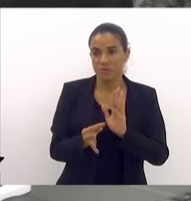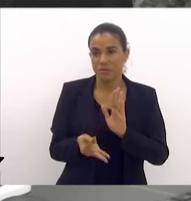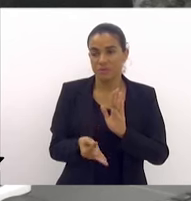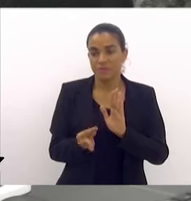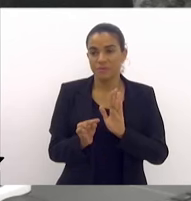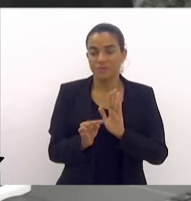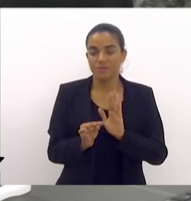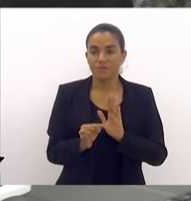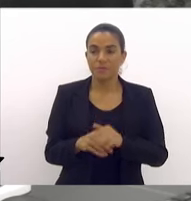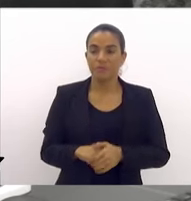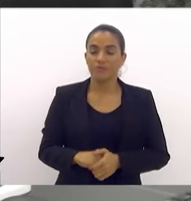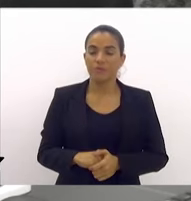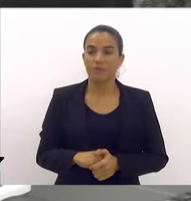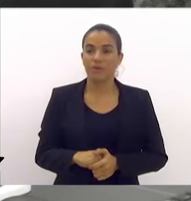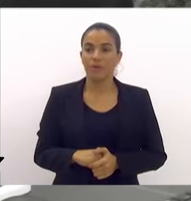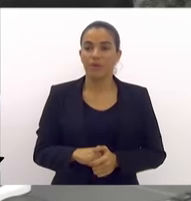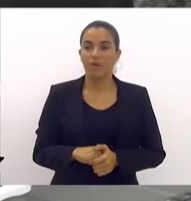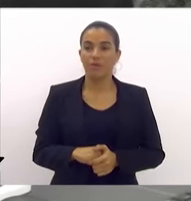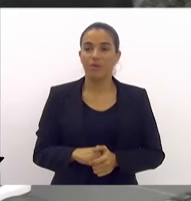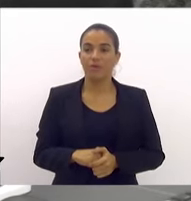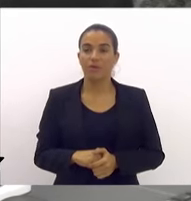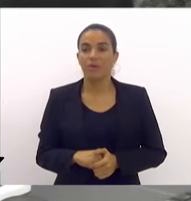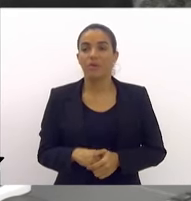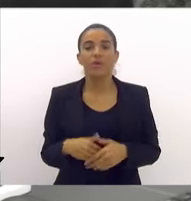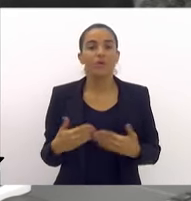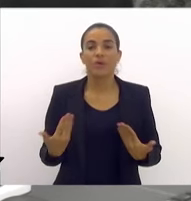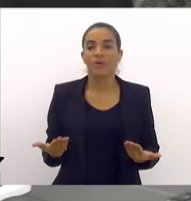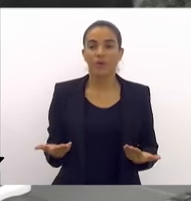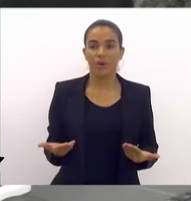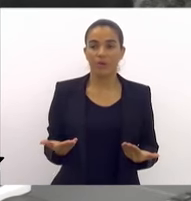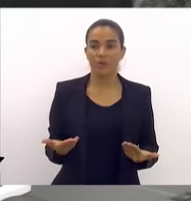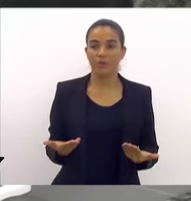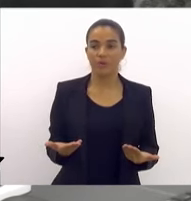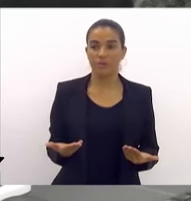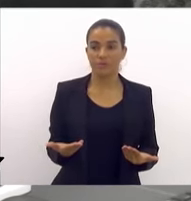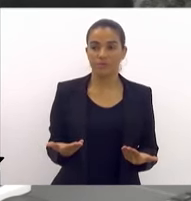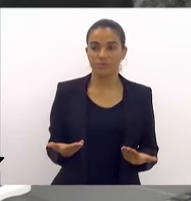da subemenda. Qual seria? Na verdade,